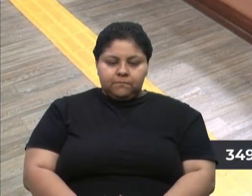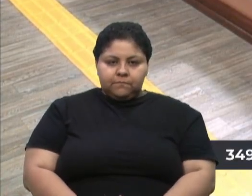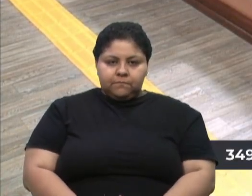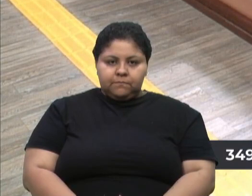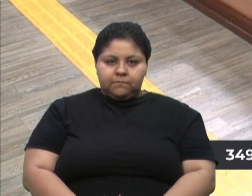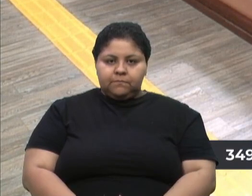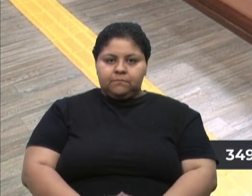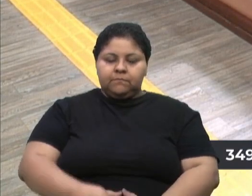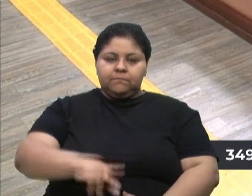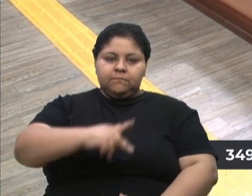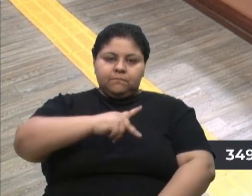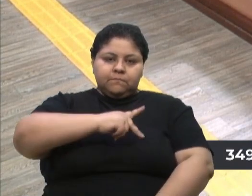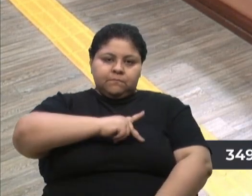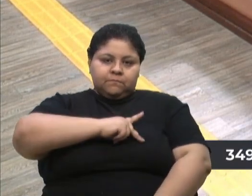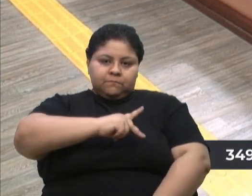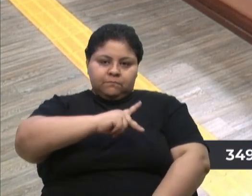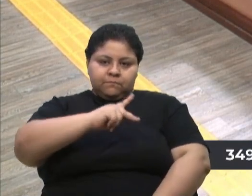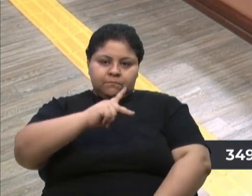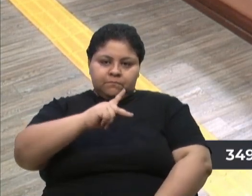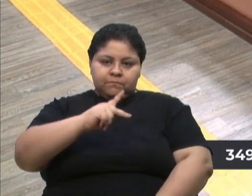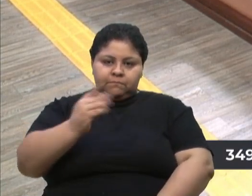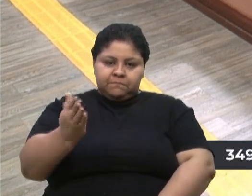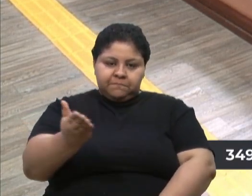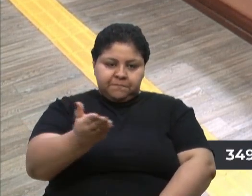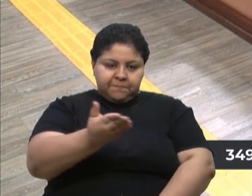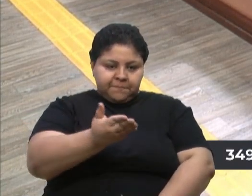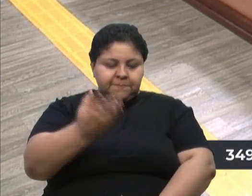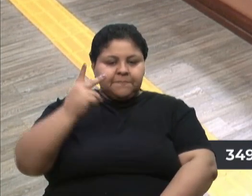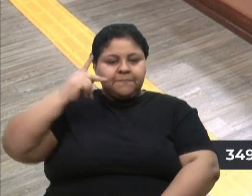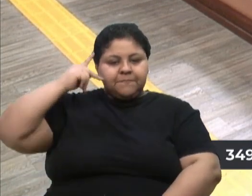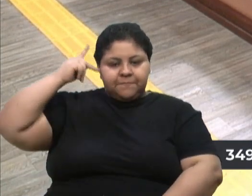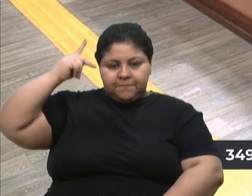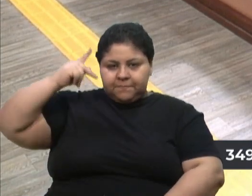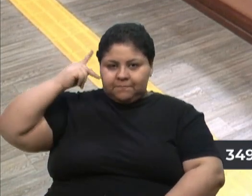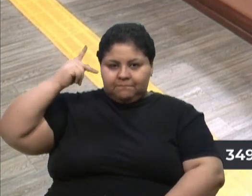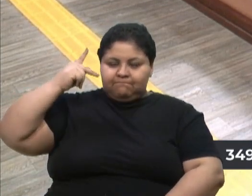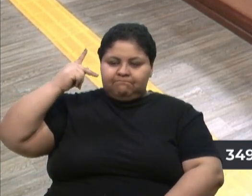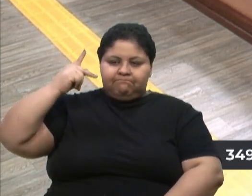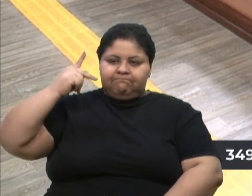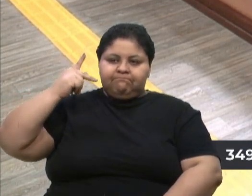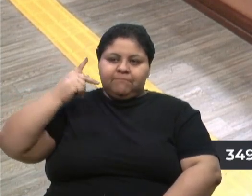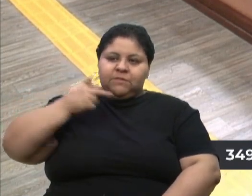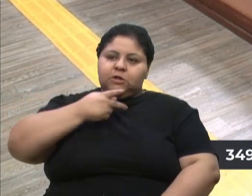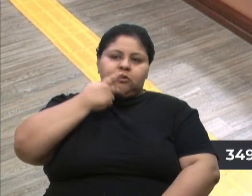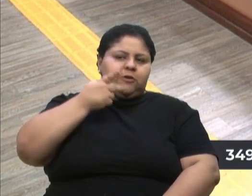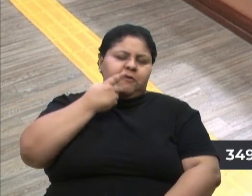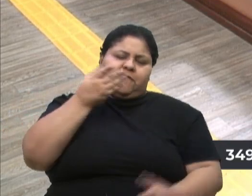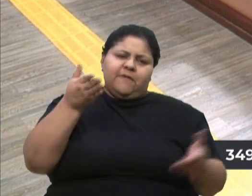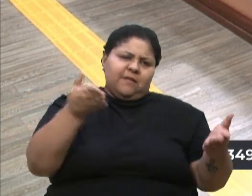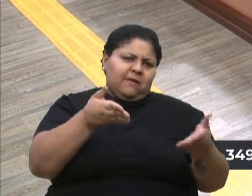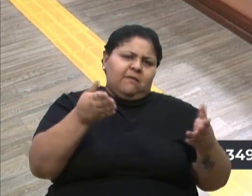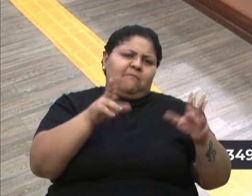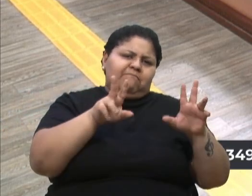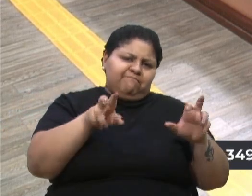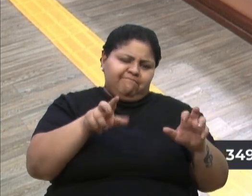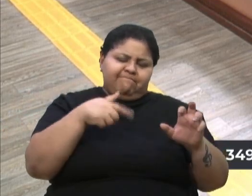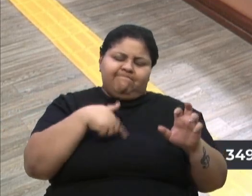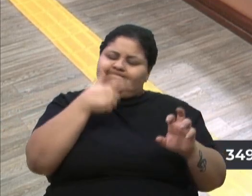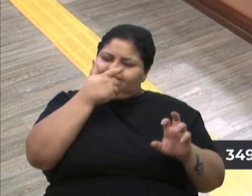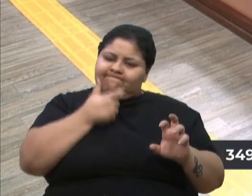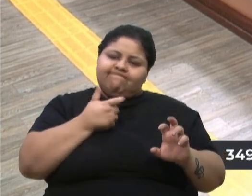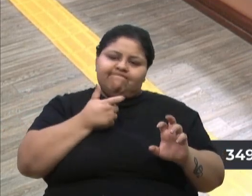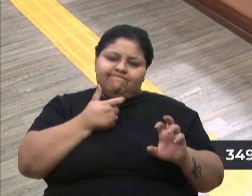Senhor presidente, caros colegas, eu não ia entrar nesse tema agora porque eu achei que